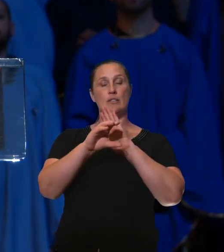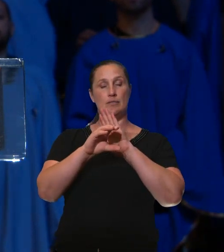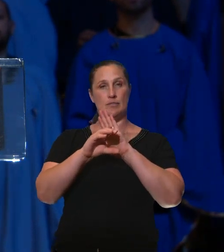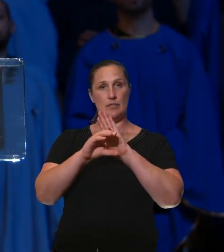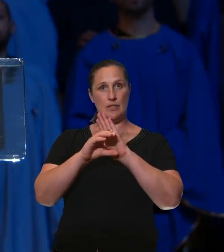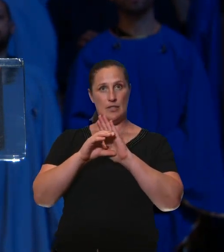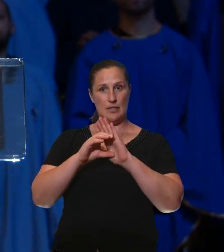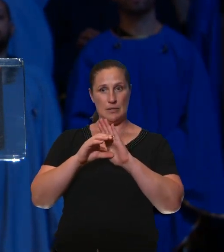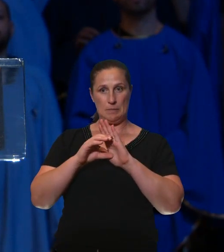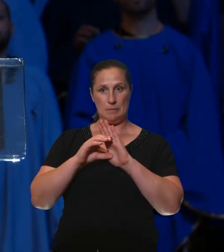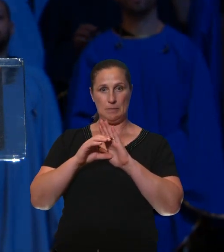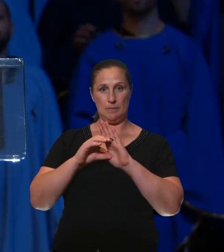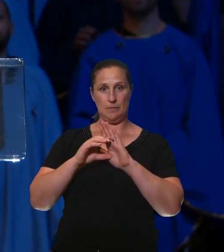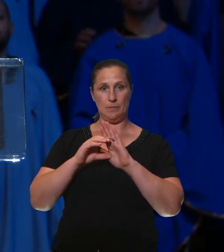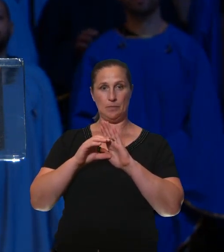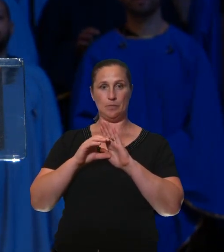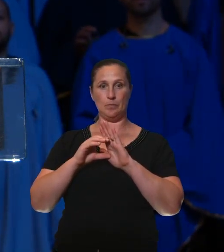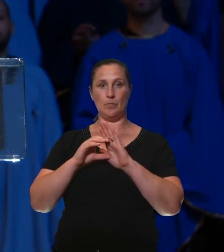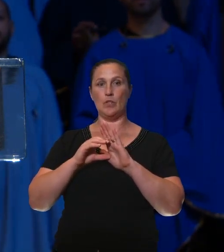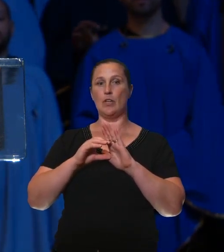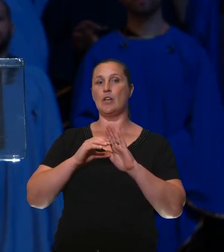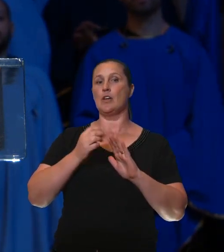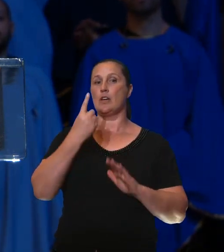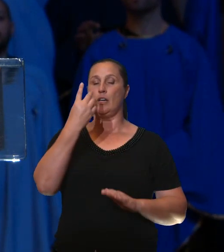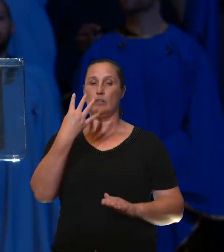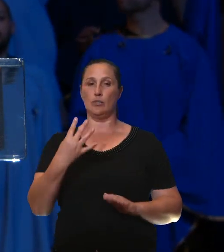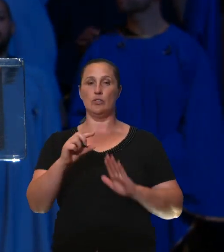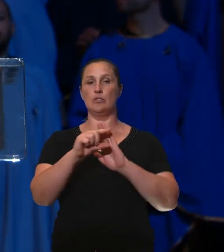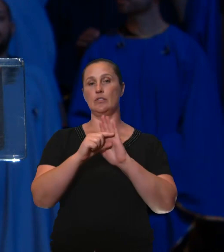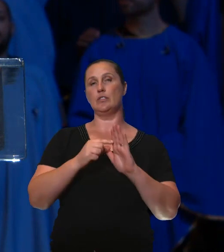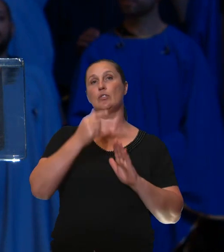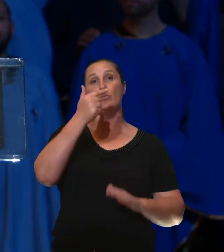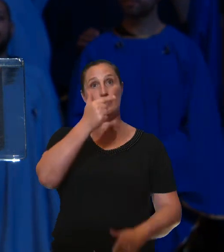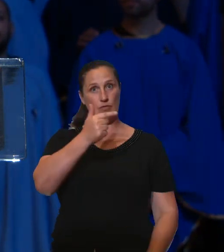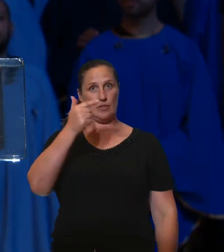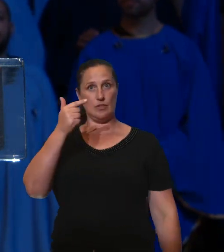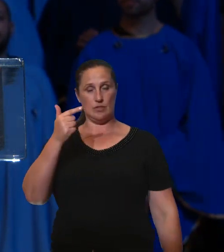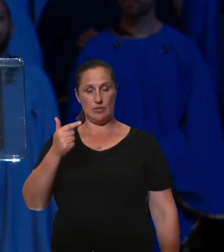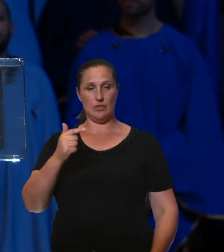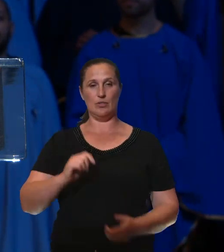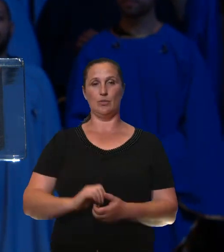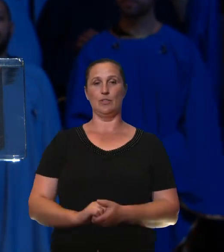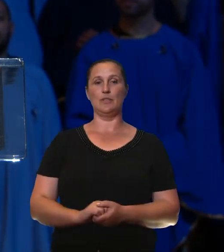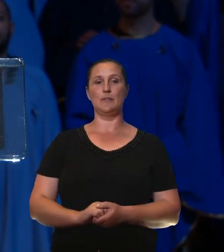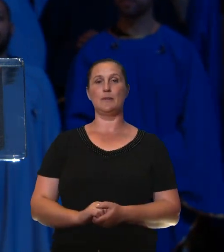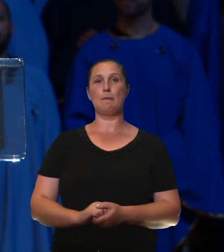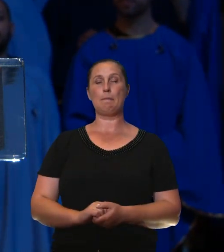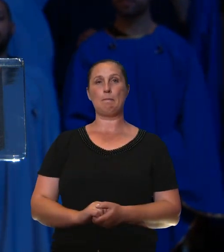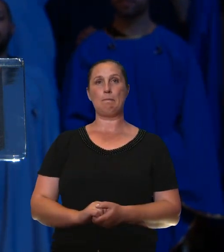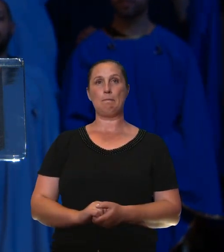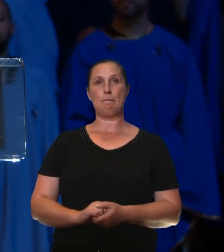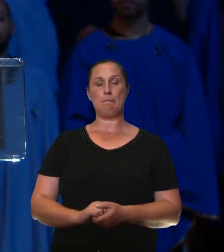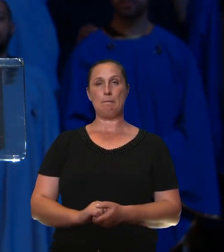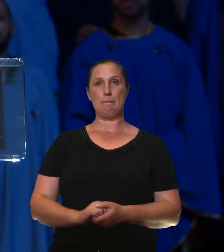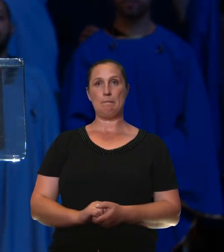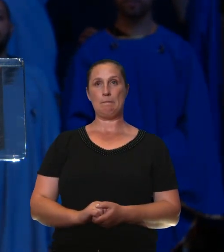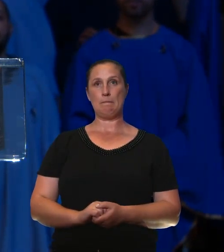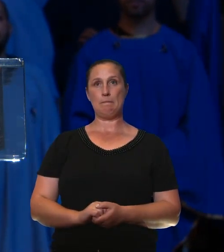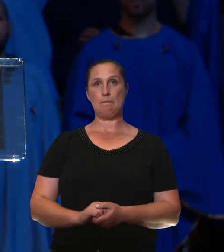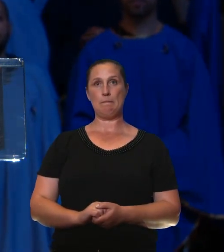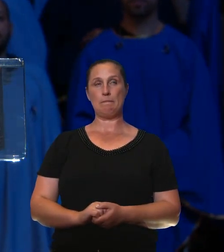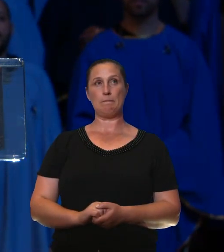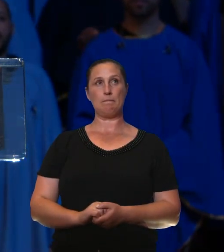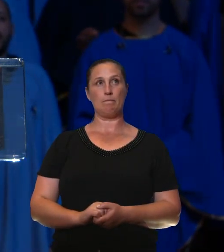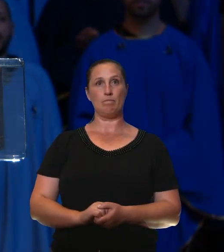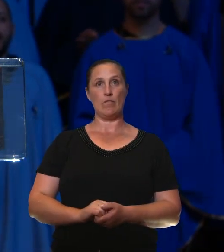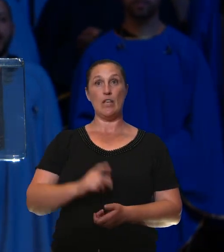de Mateus, capítulo 14, versículo 22.